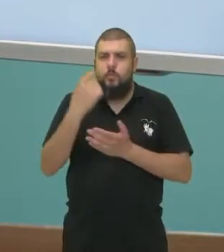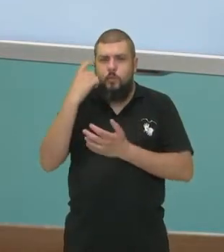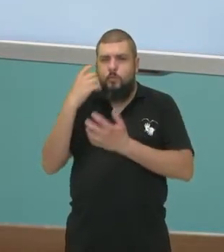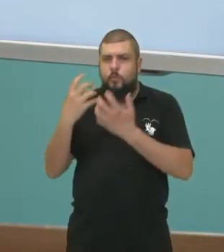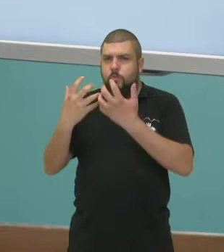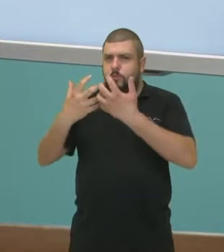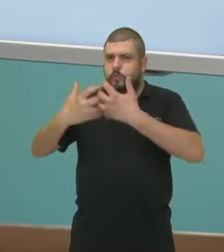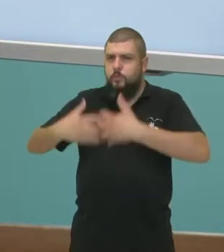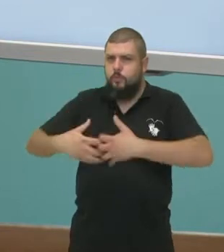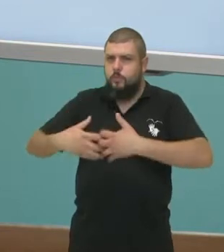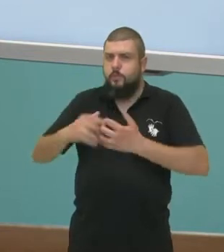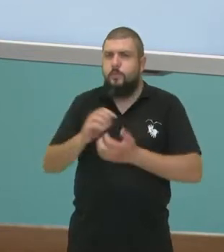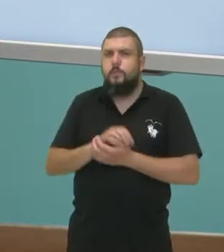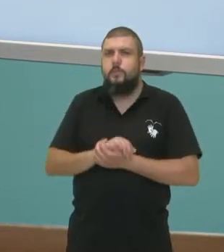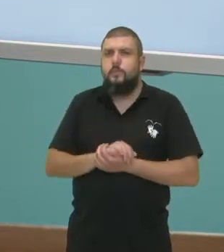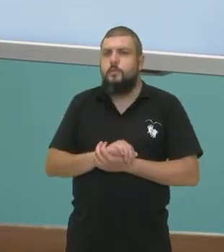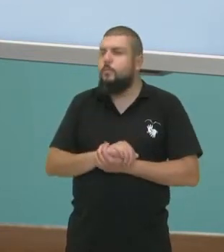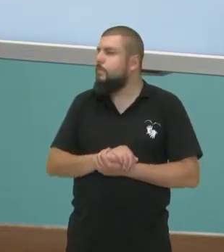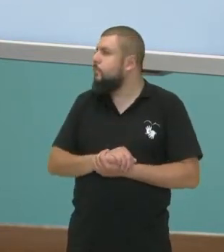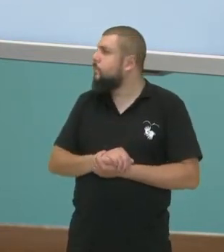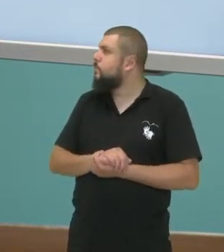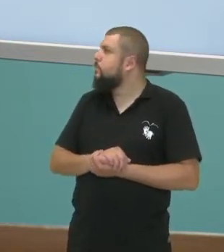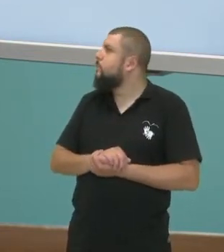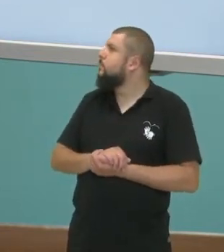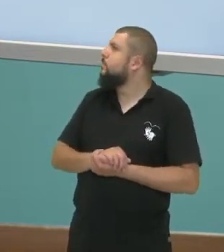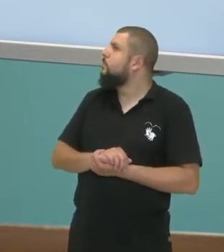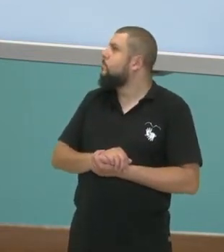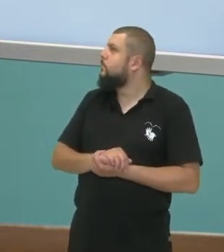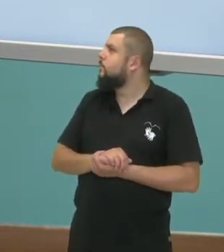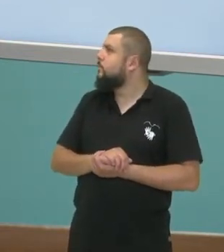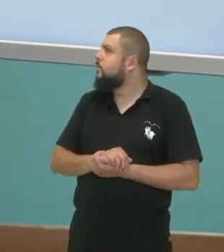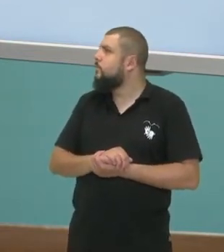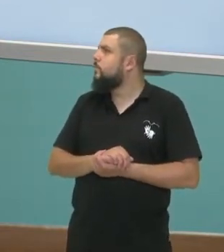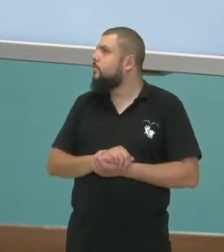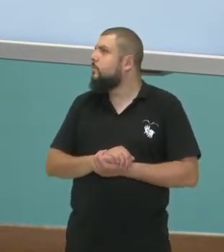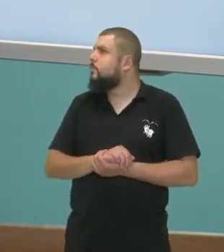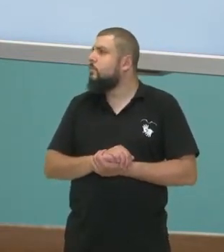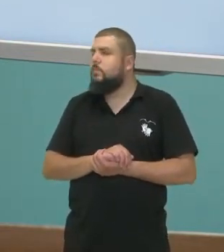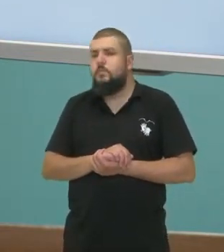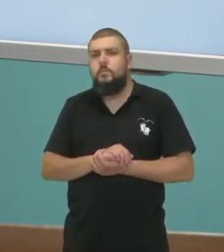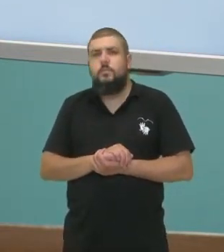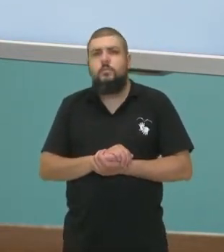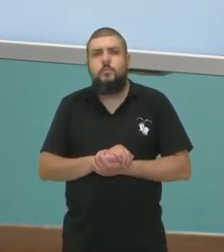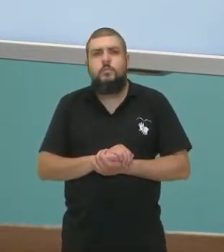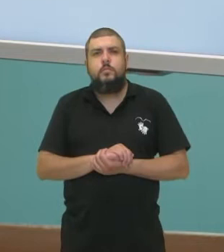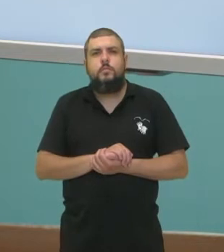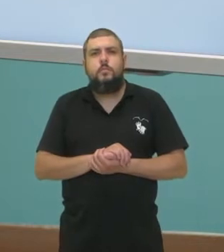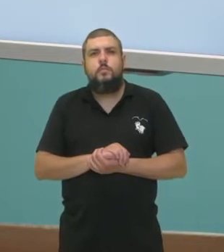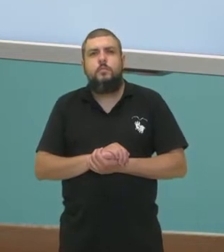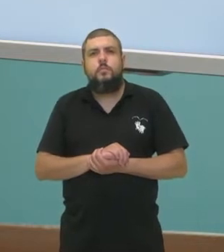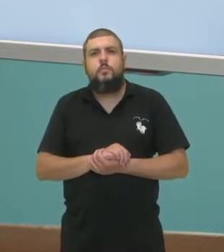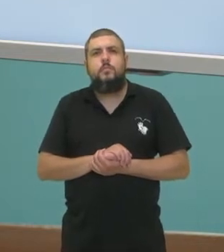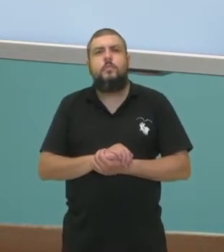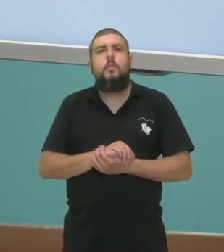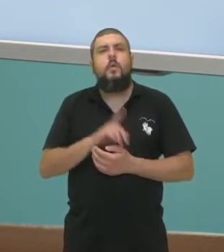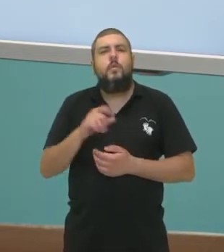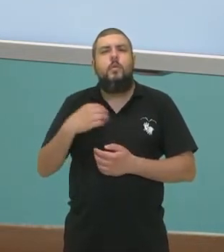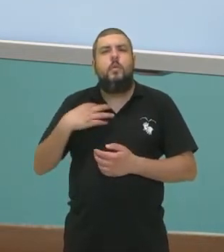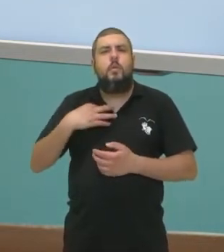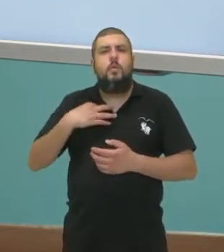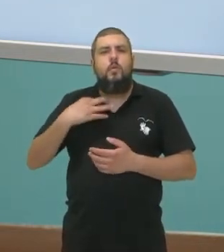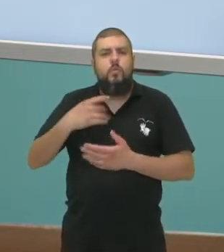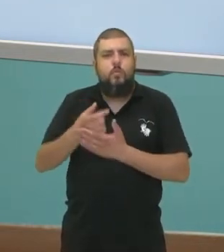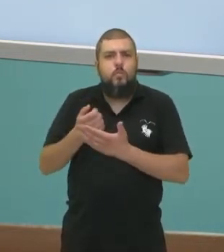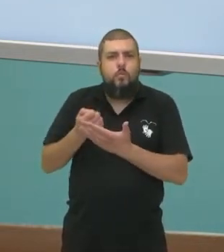reflexionando. A ver esta imagem aqui. Que consideras quando compras roupa? Roupa, perdão. Que consideras quando